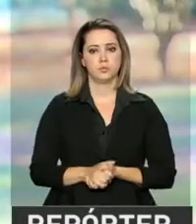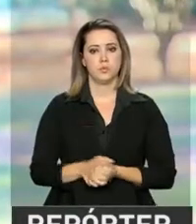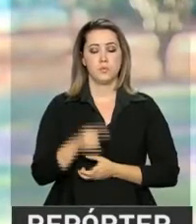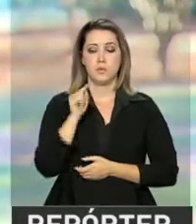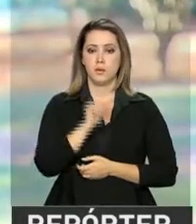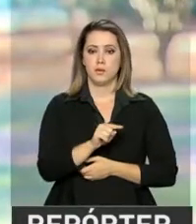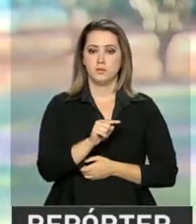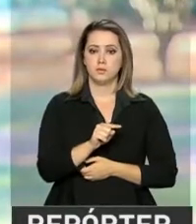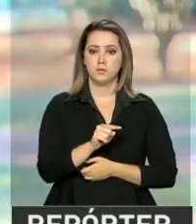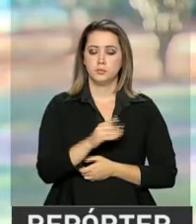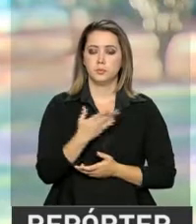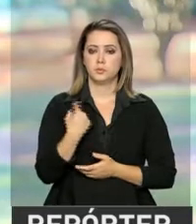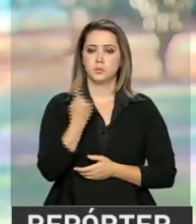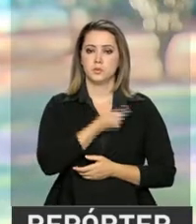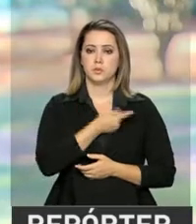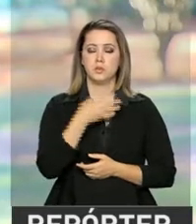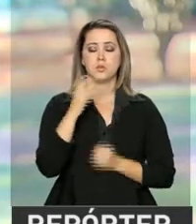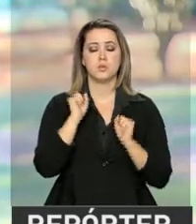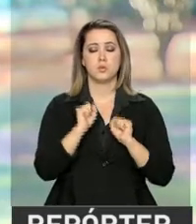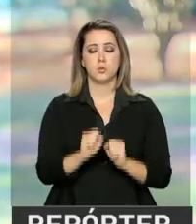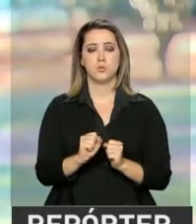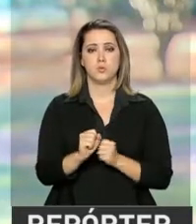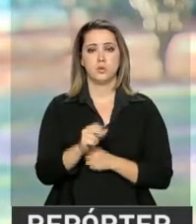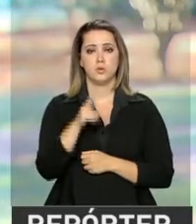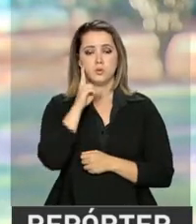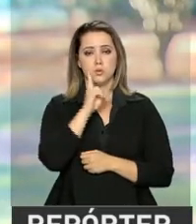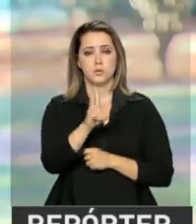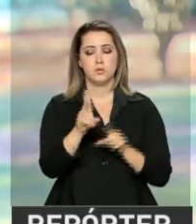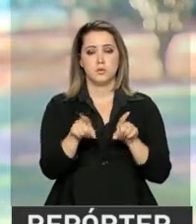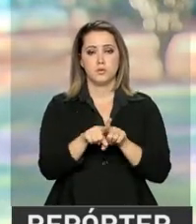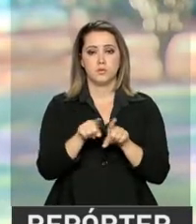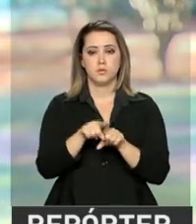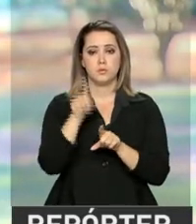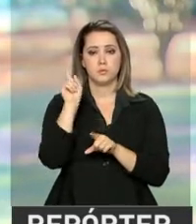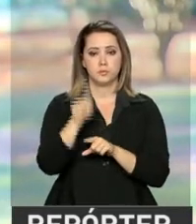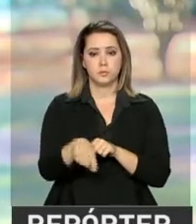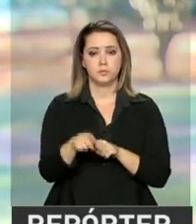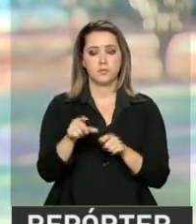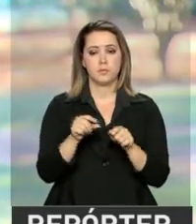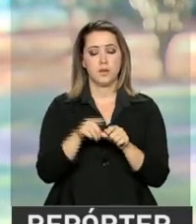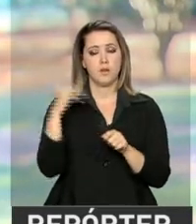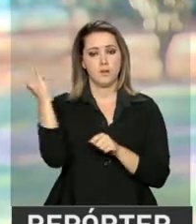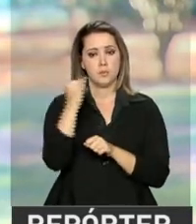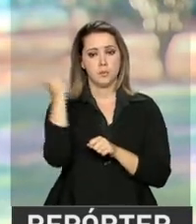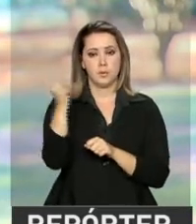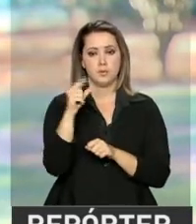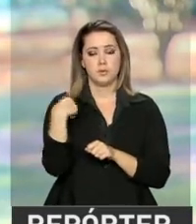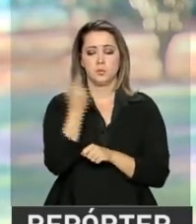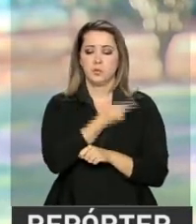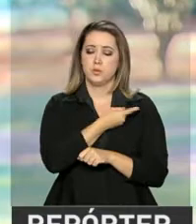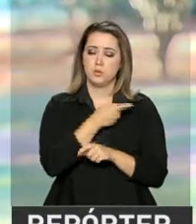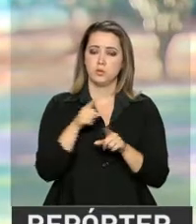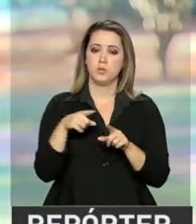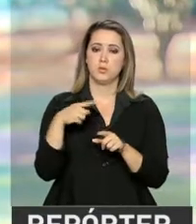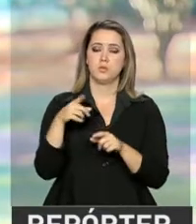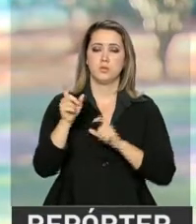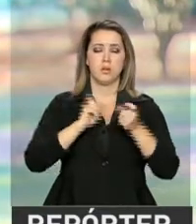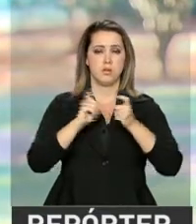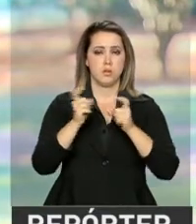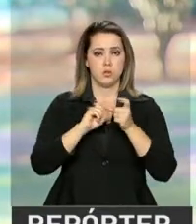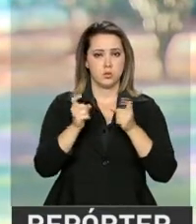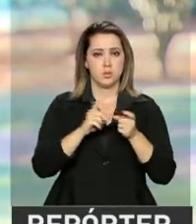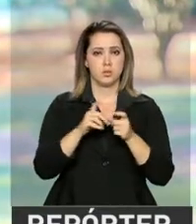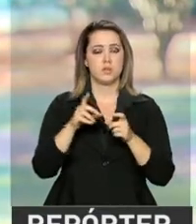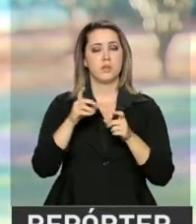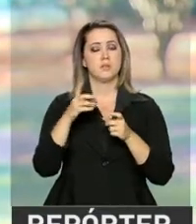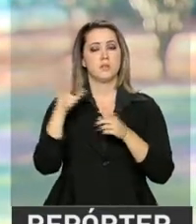é que a gente consegue fazer com o cadastro ambiental rural ele é fundamental para nós da gestão ambiental que